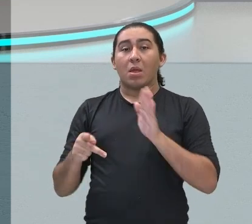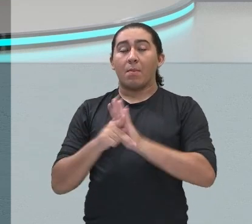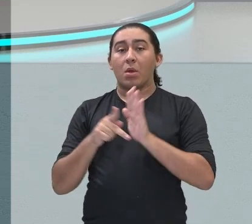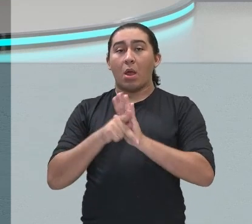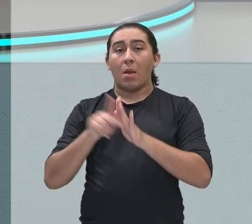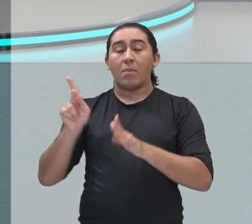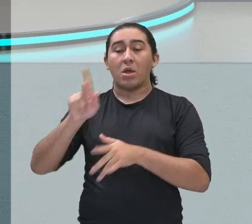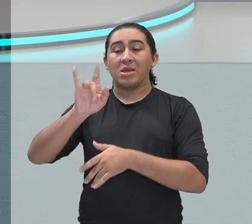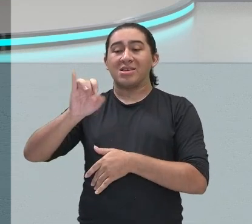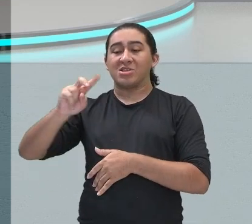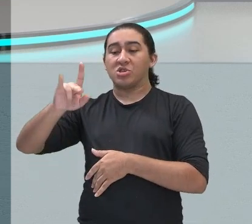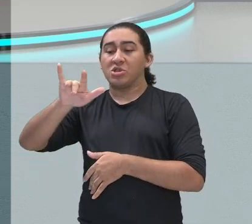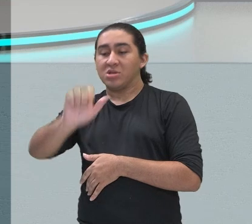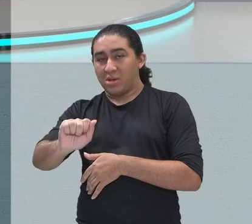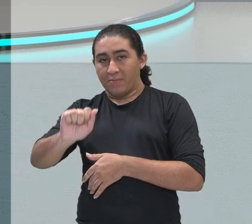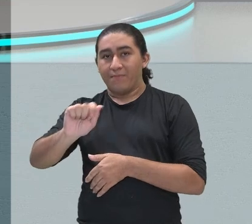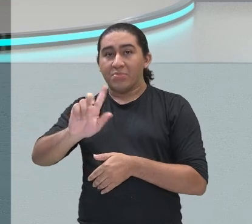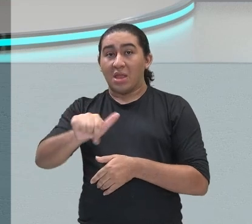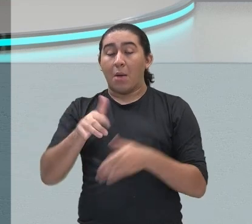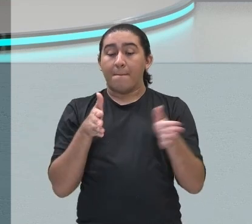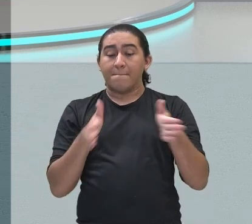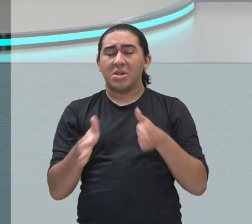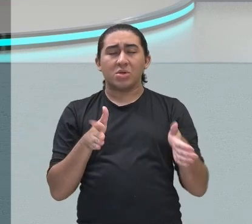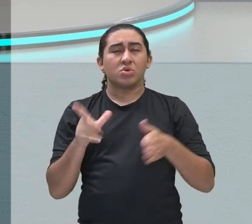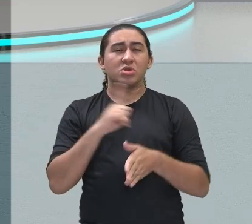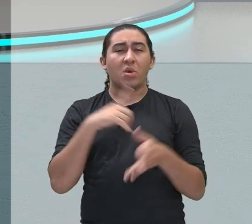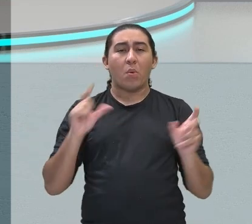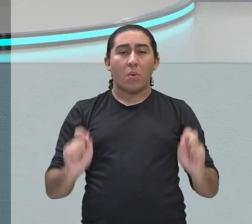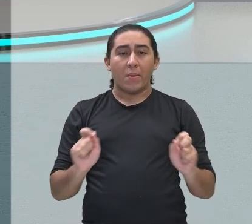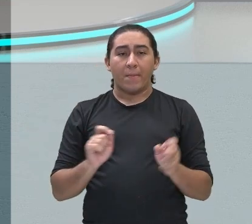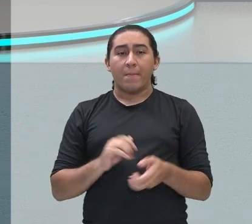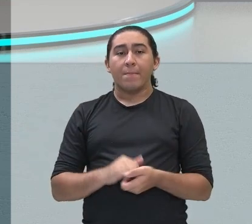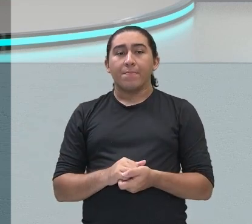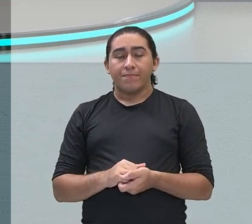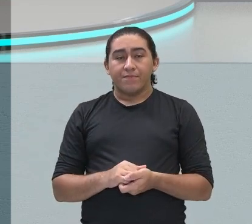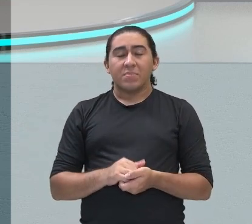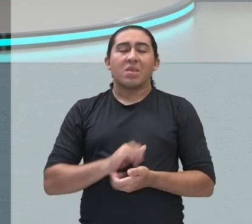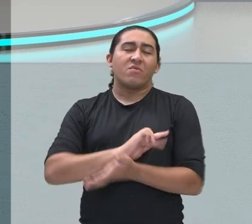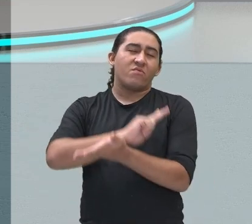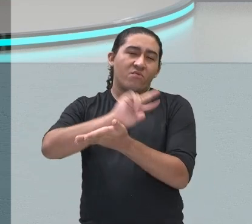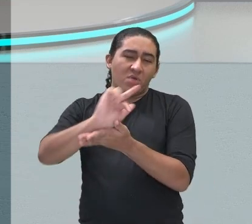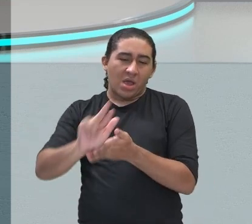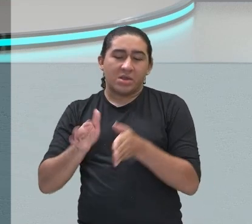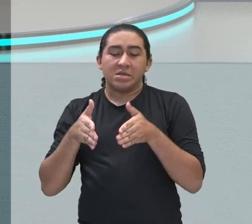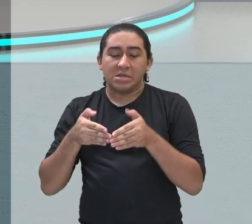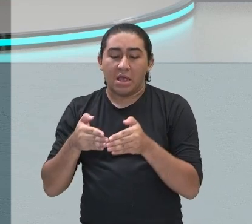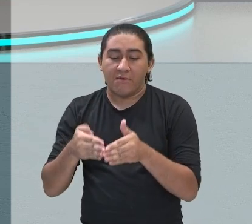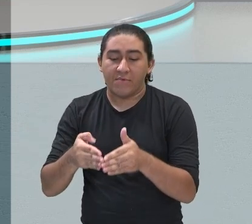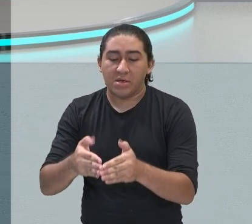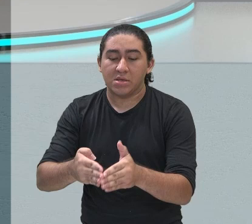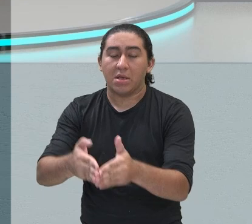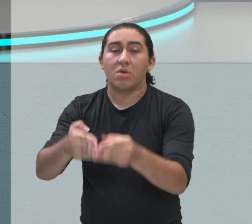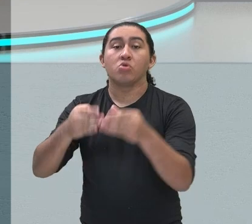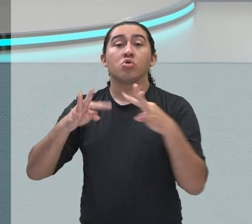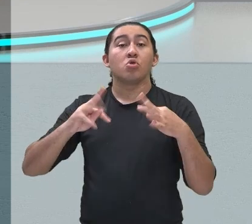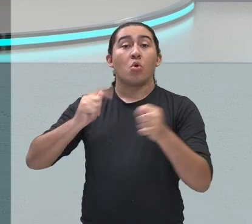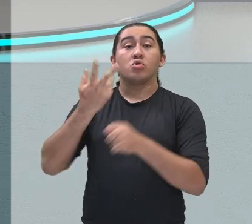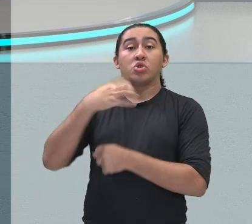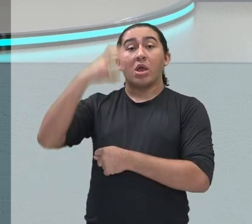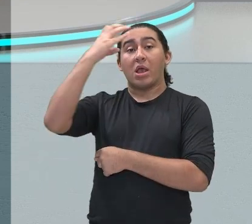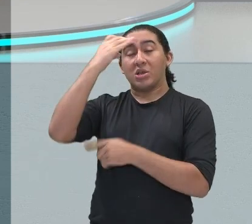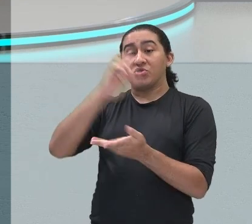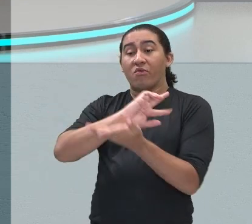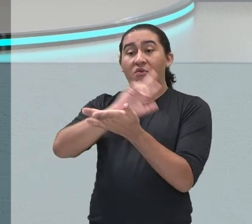né? Era um período de grandes navegações. Os reis de todos os países